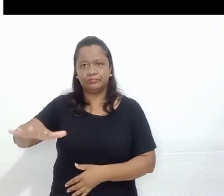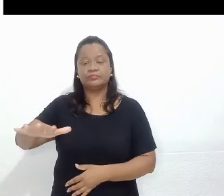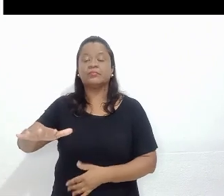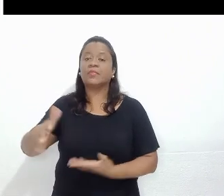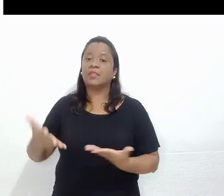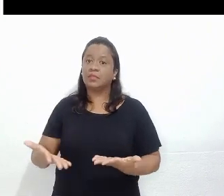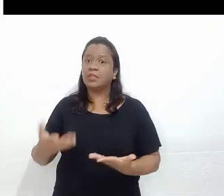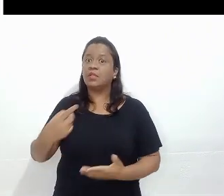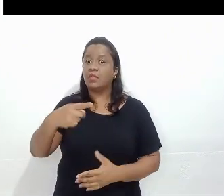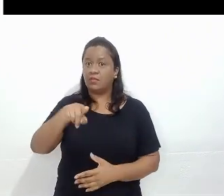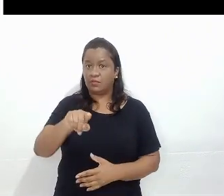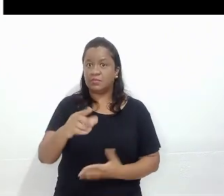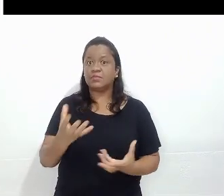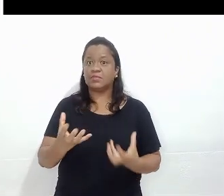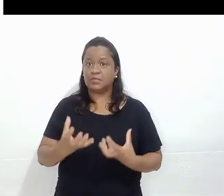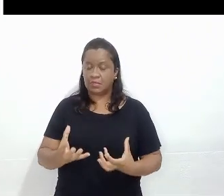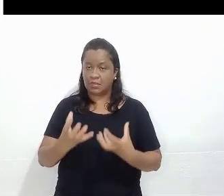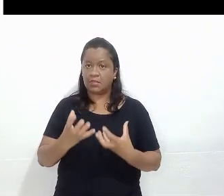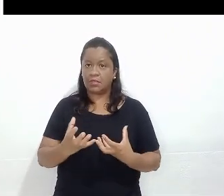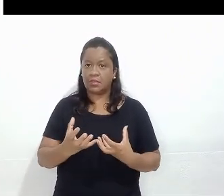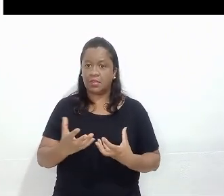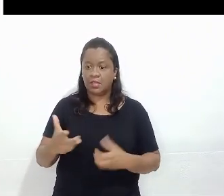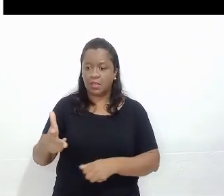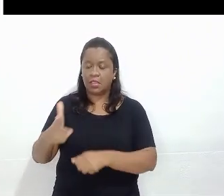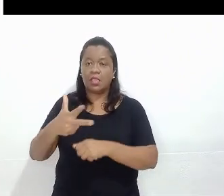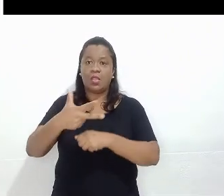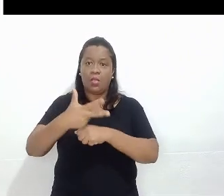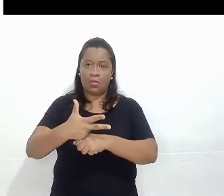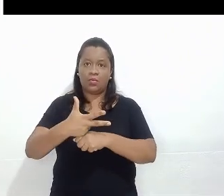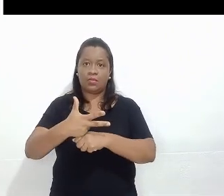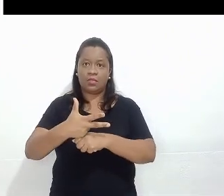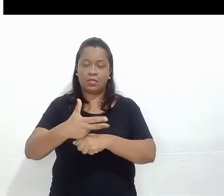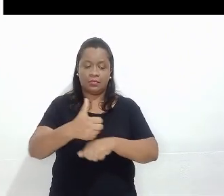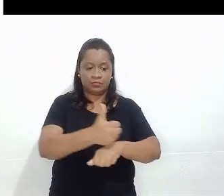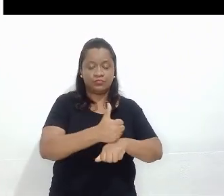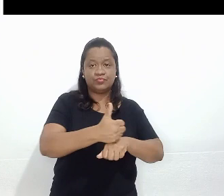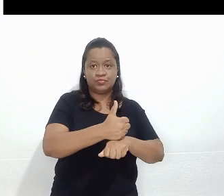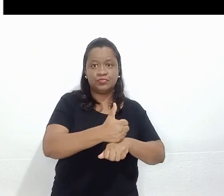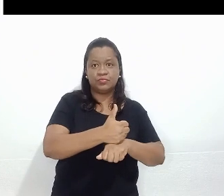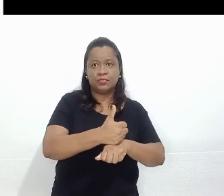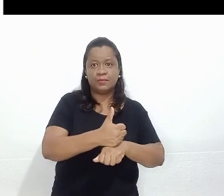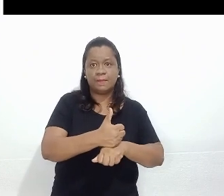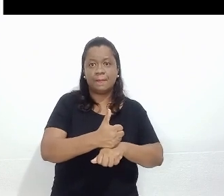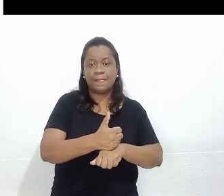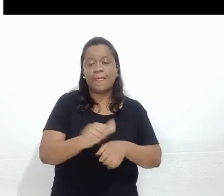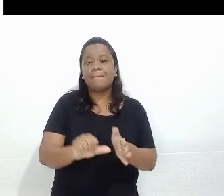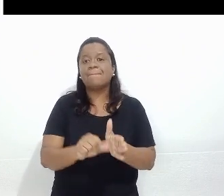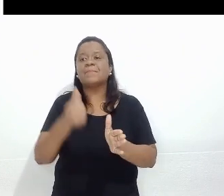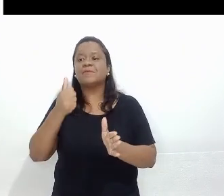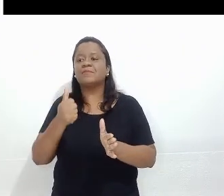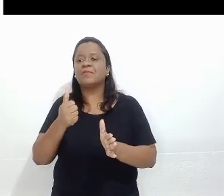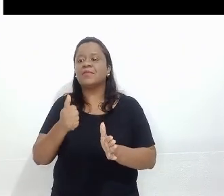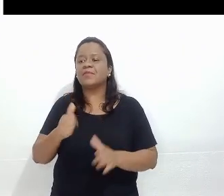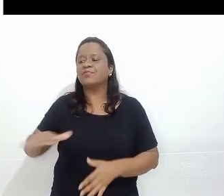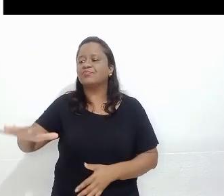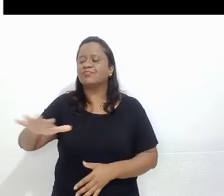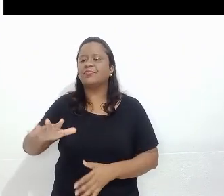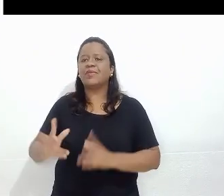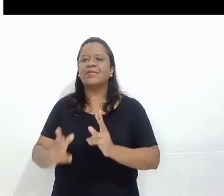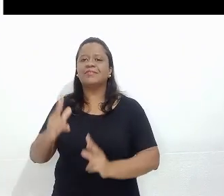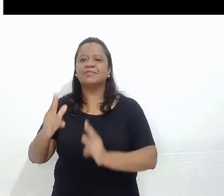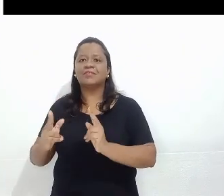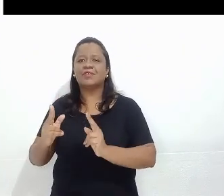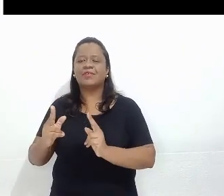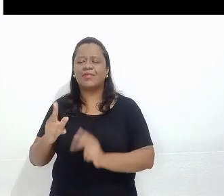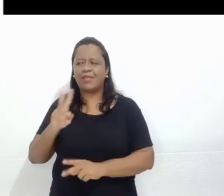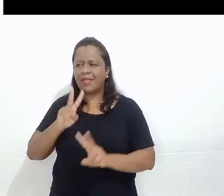você quer ser um cameraman, cinegrafista, vá primeiro para uma ilha de edição, porque você vai ver o resultado daquilo que todo